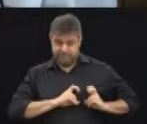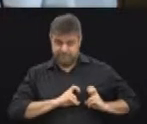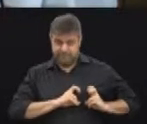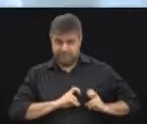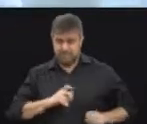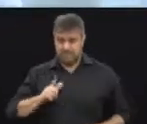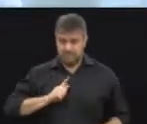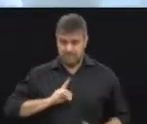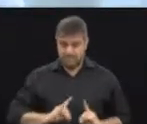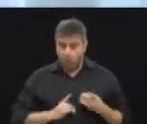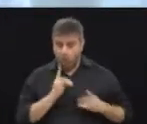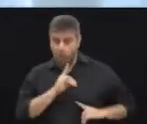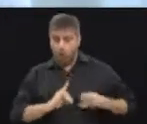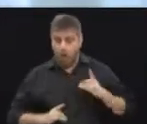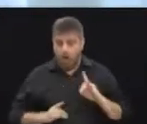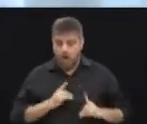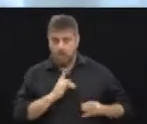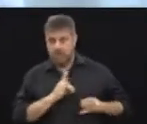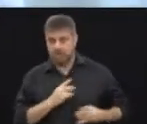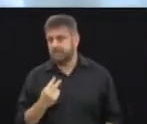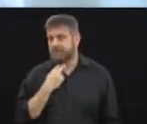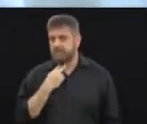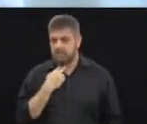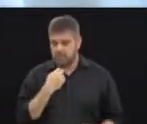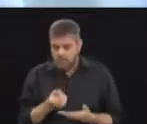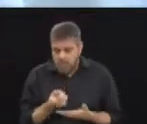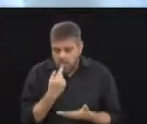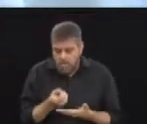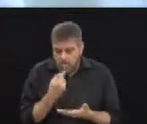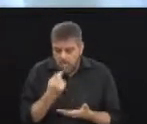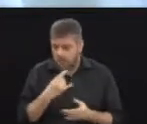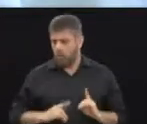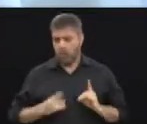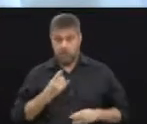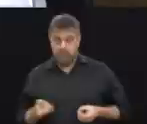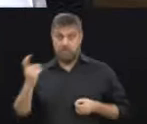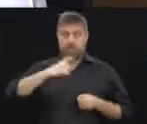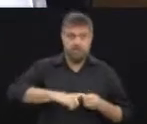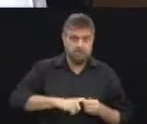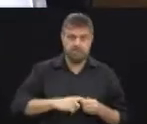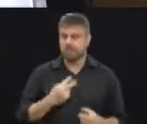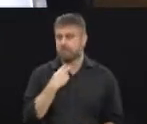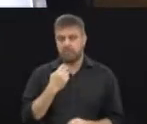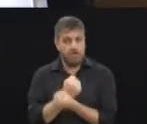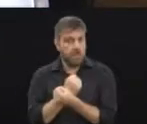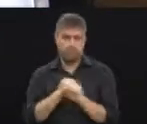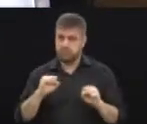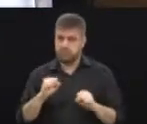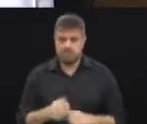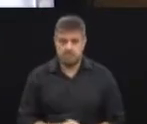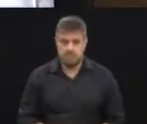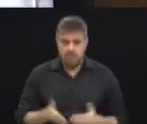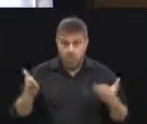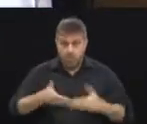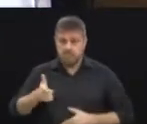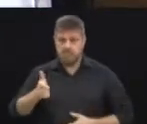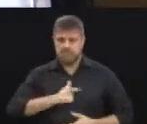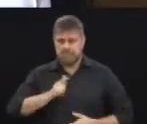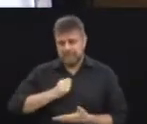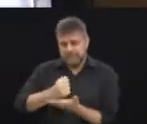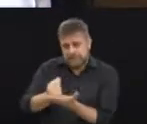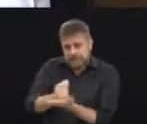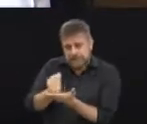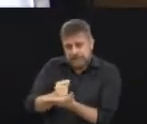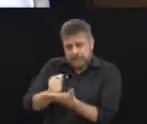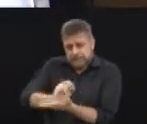mama, através do hormônio, ele não posso dar esse hormônio para ela. Não tem jeito. Hoje,